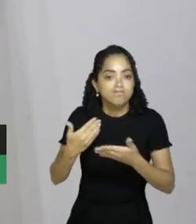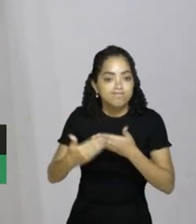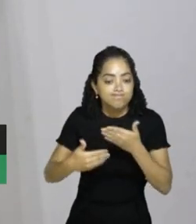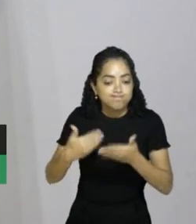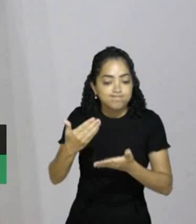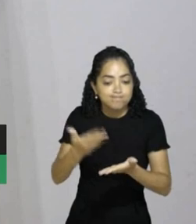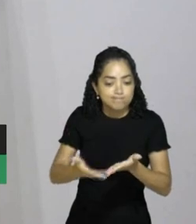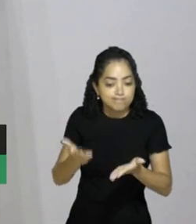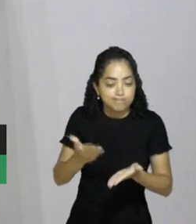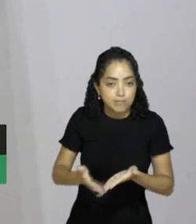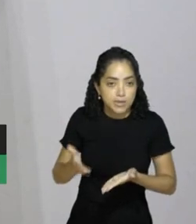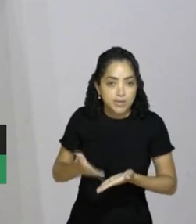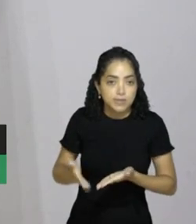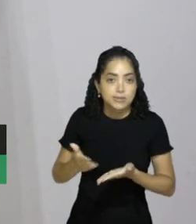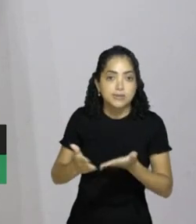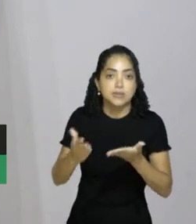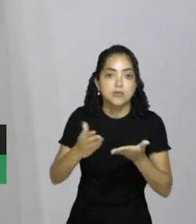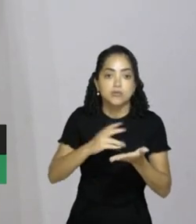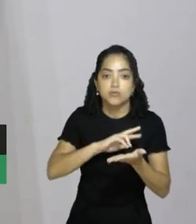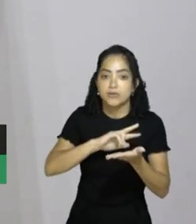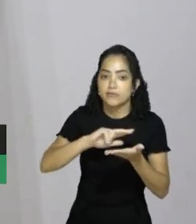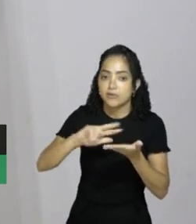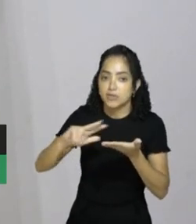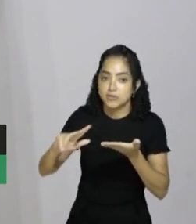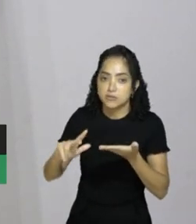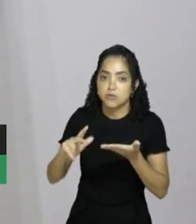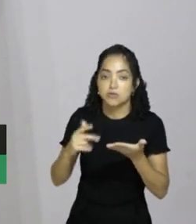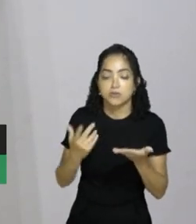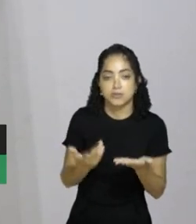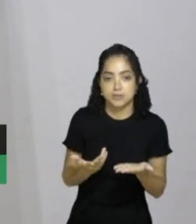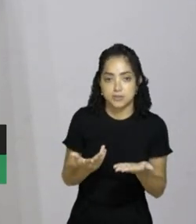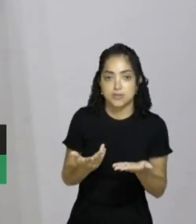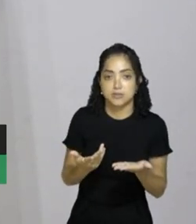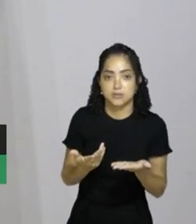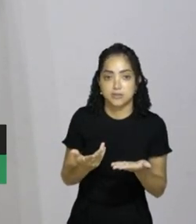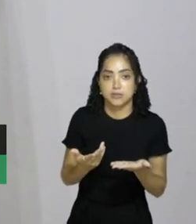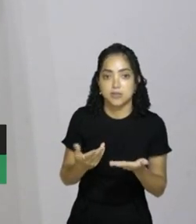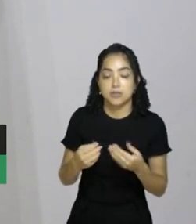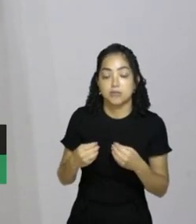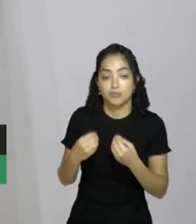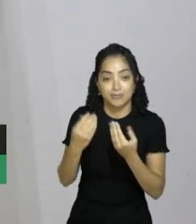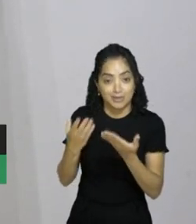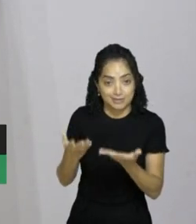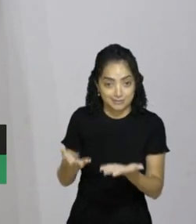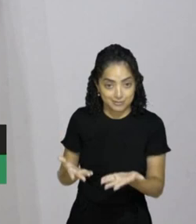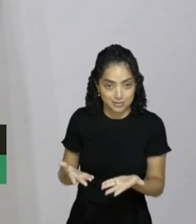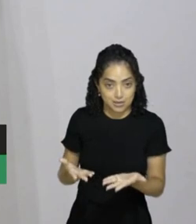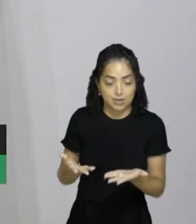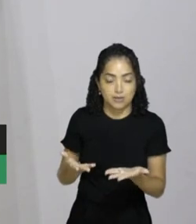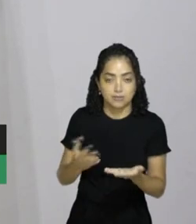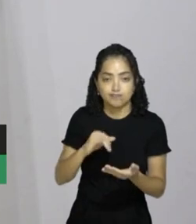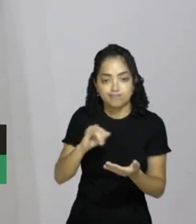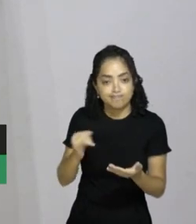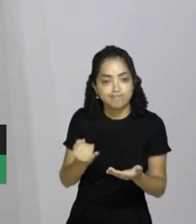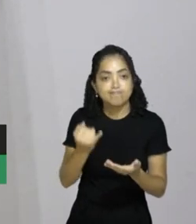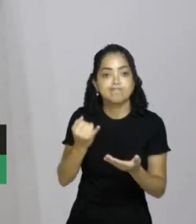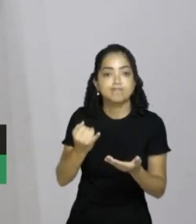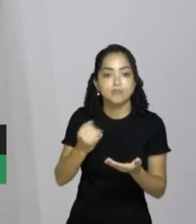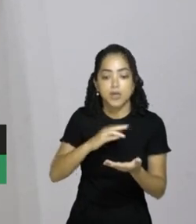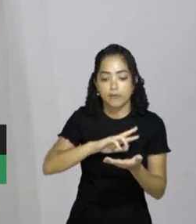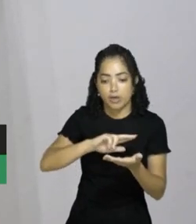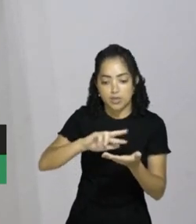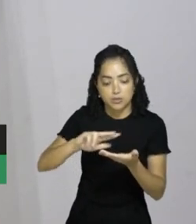perdido por nós termos entregue essas oportunidades que depois